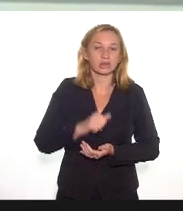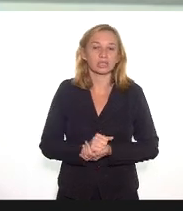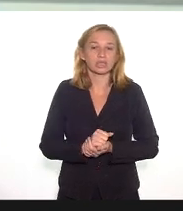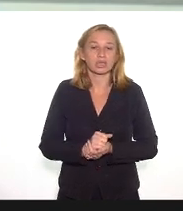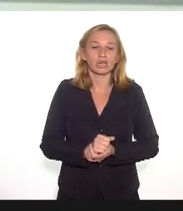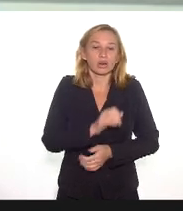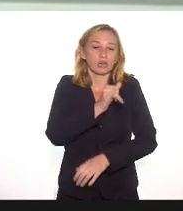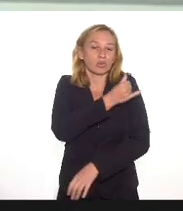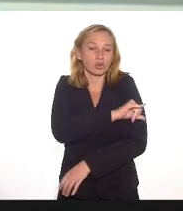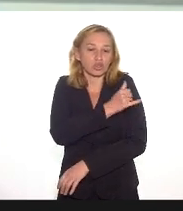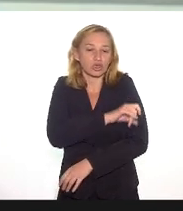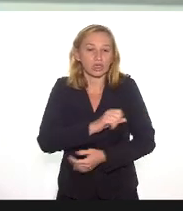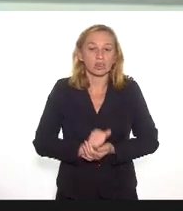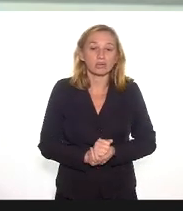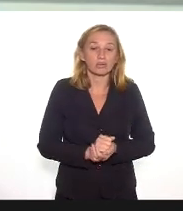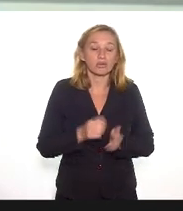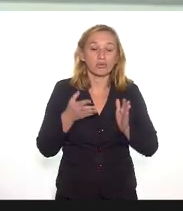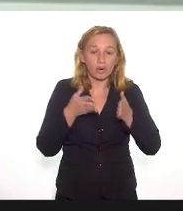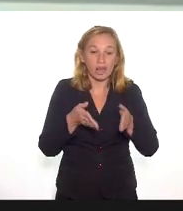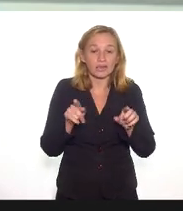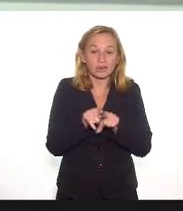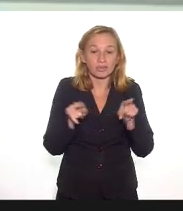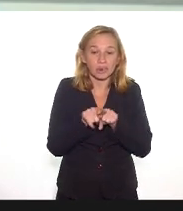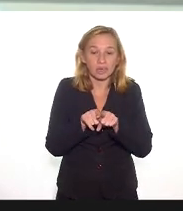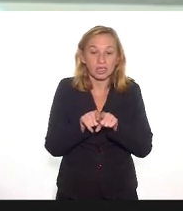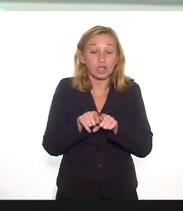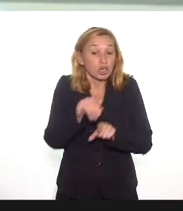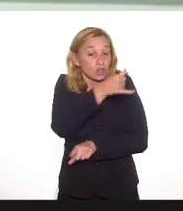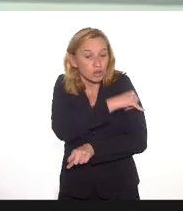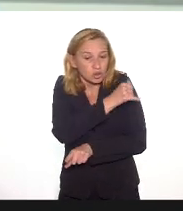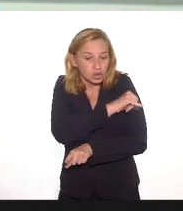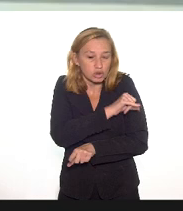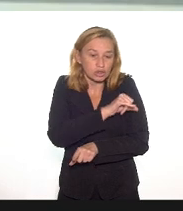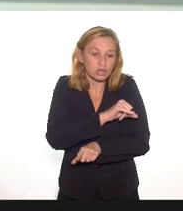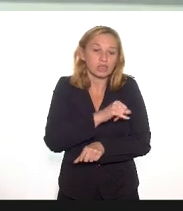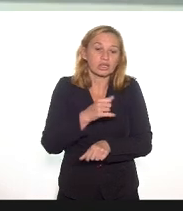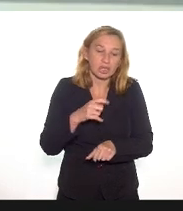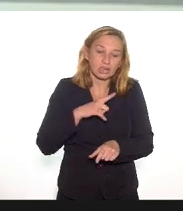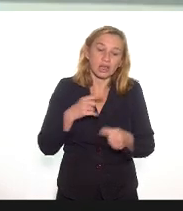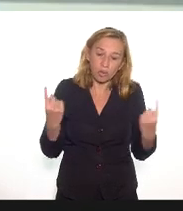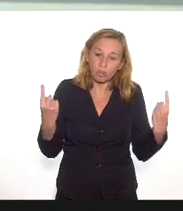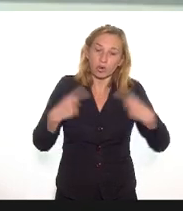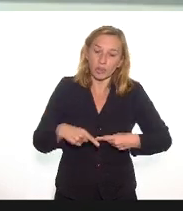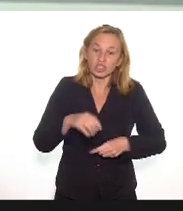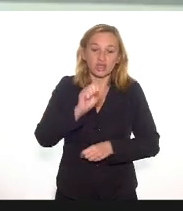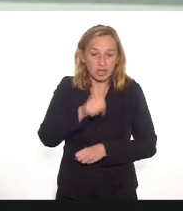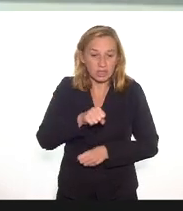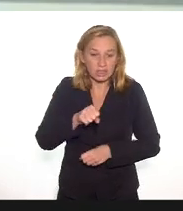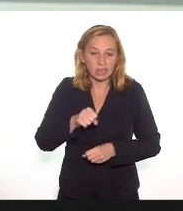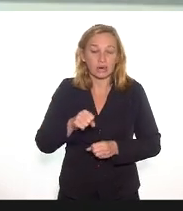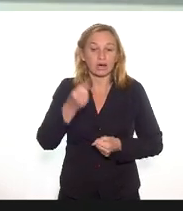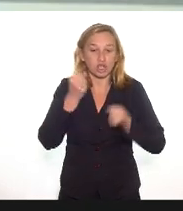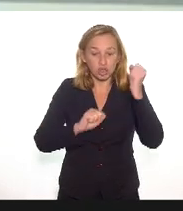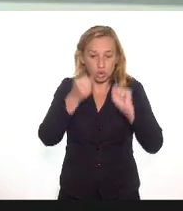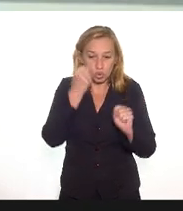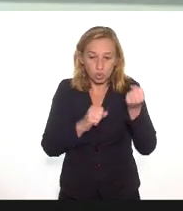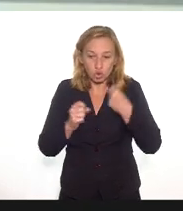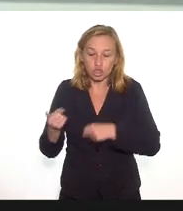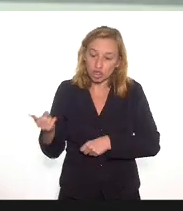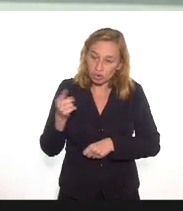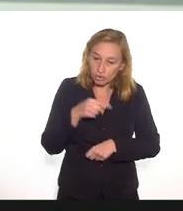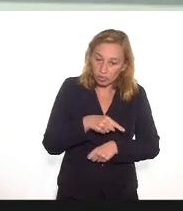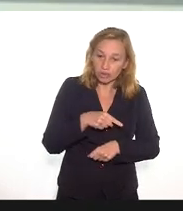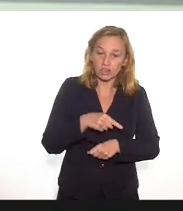estado do Rio de Janeiro, mas queremos frisar que o Rio de Janeiro tem vantagens competitivas, sim, para trazer a indústria, para o interior do